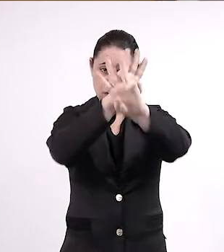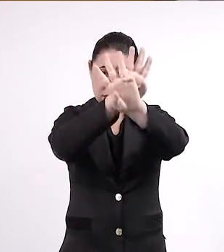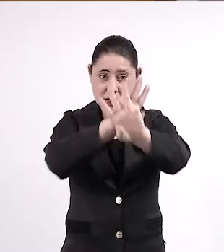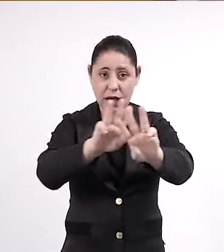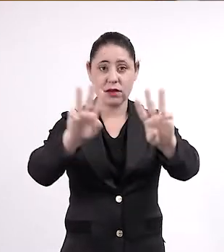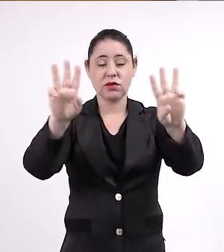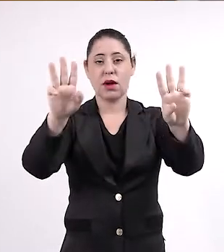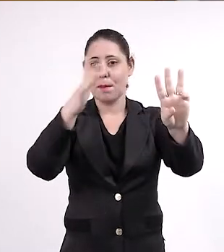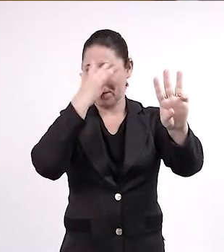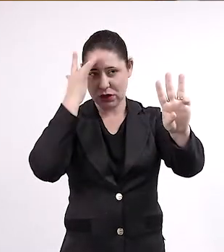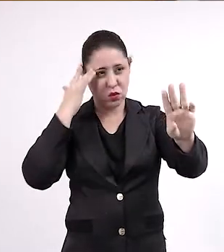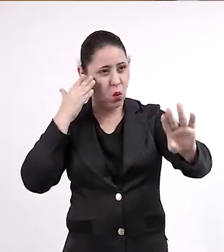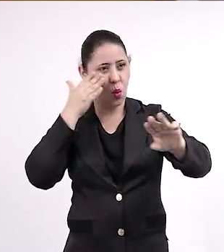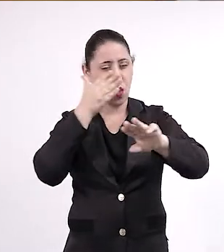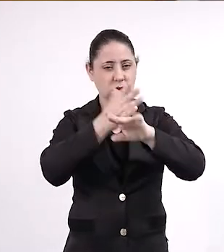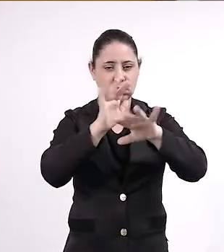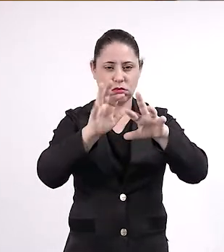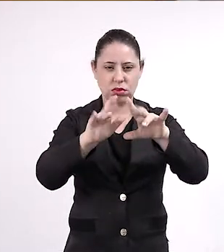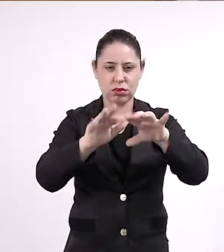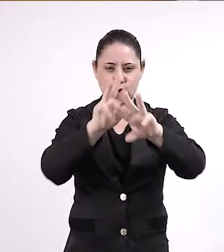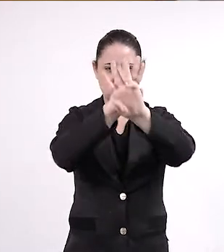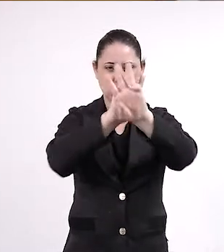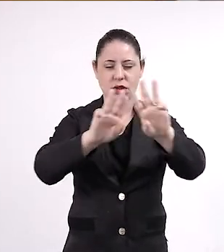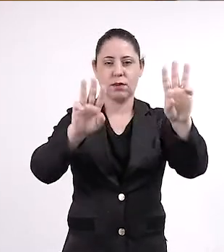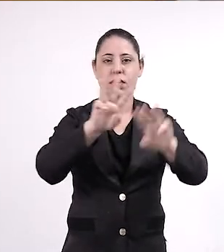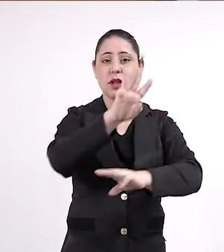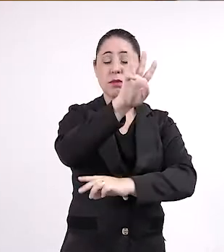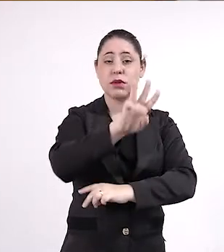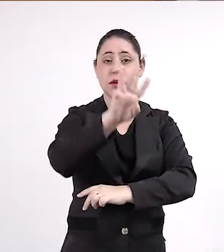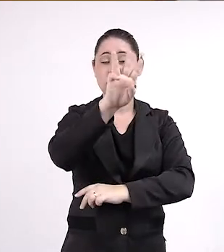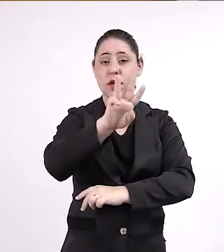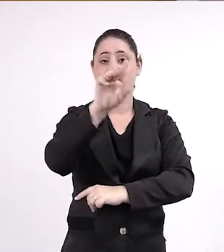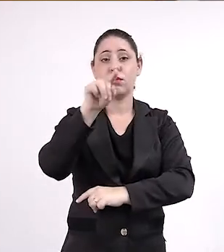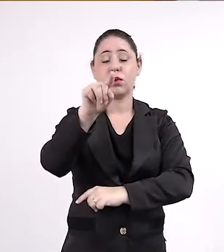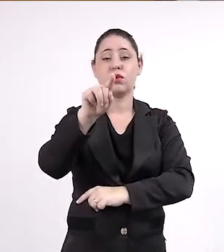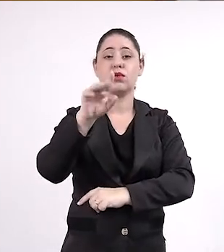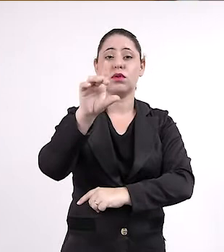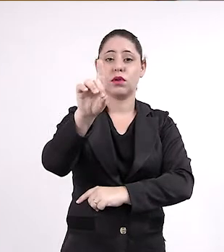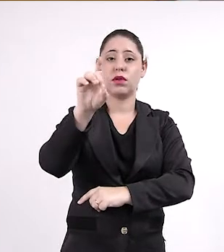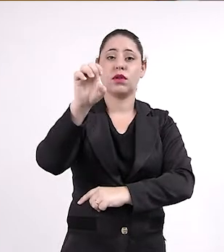nosso site. A pessoa entra no site da Defensoria,